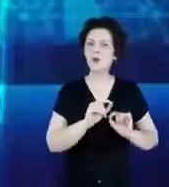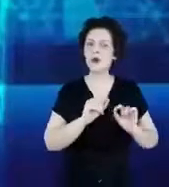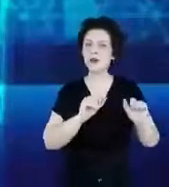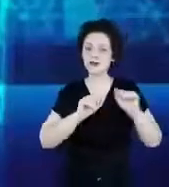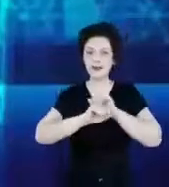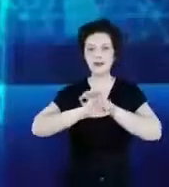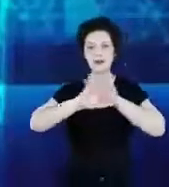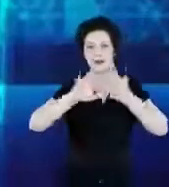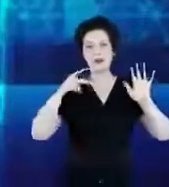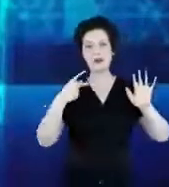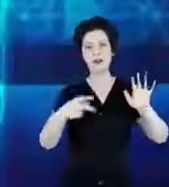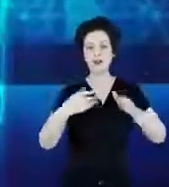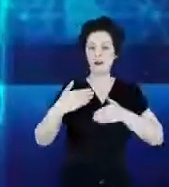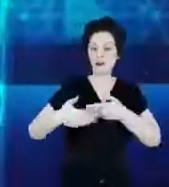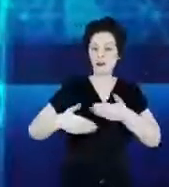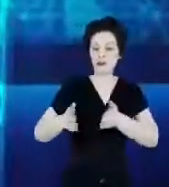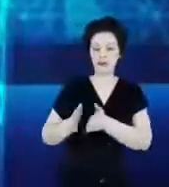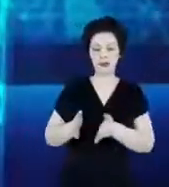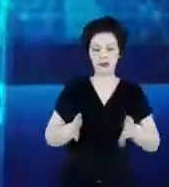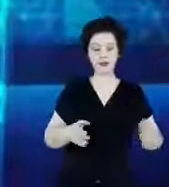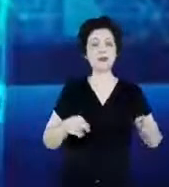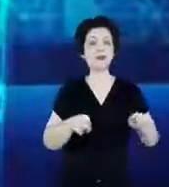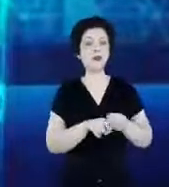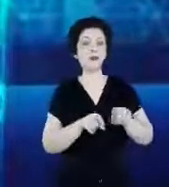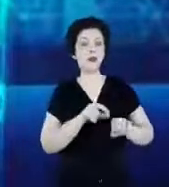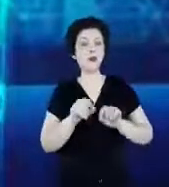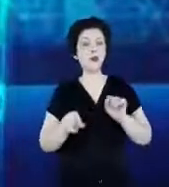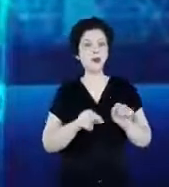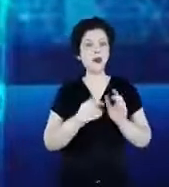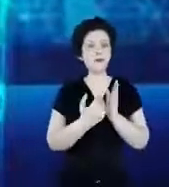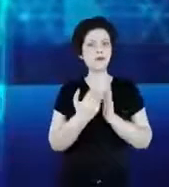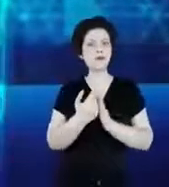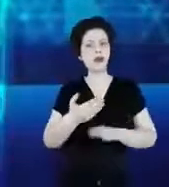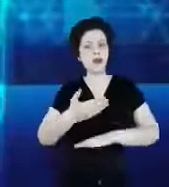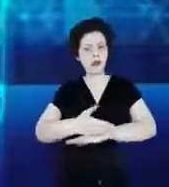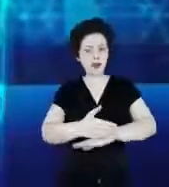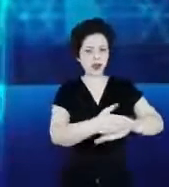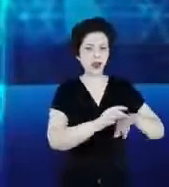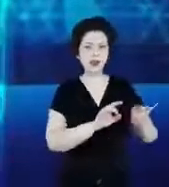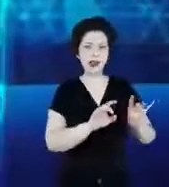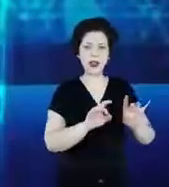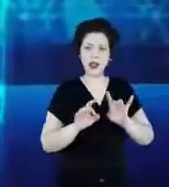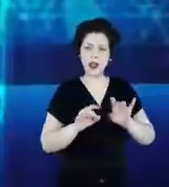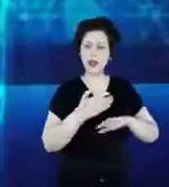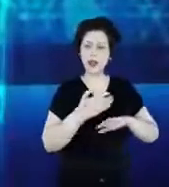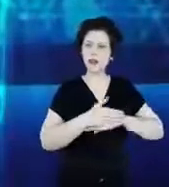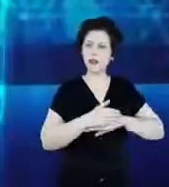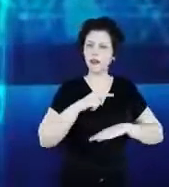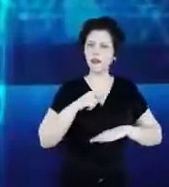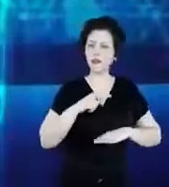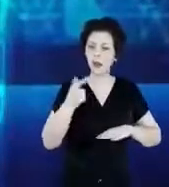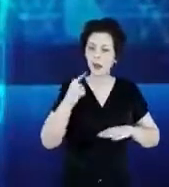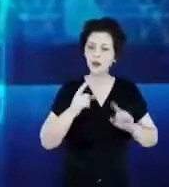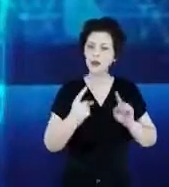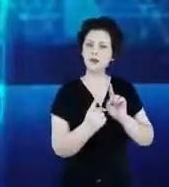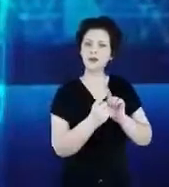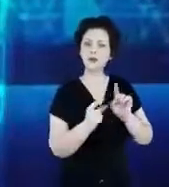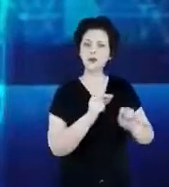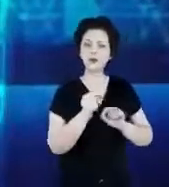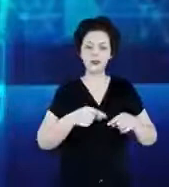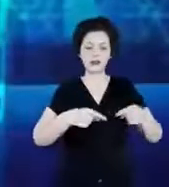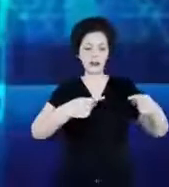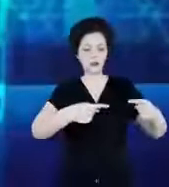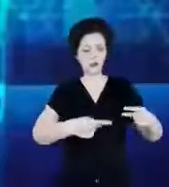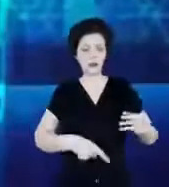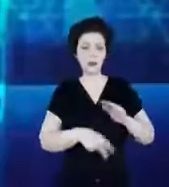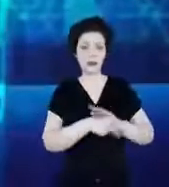de seus processos e também a alta capacitação de sua equipe técnica para fazer frente aos desafios